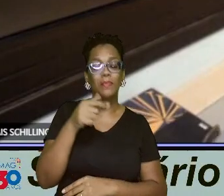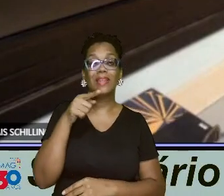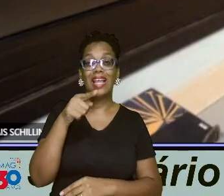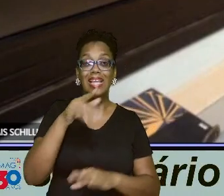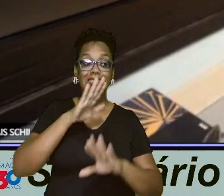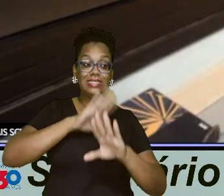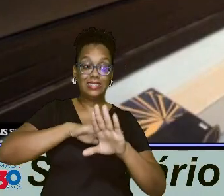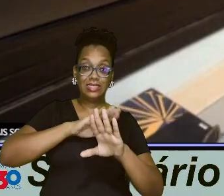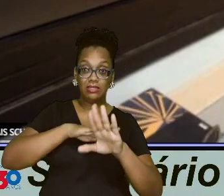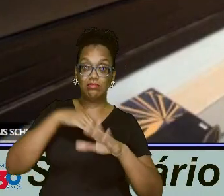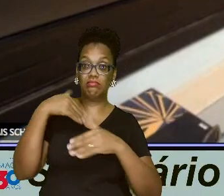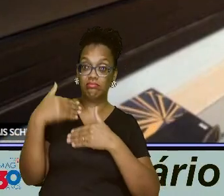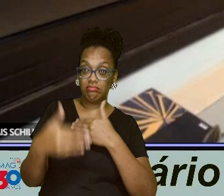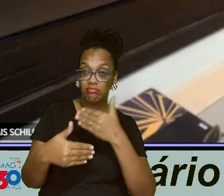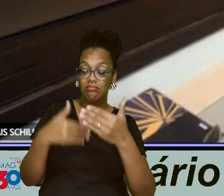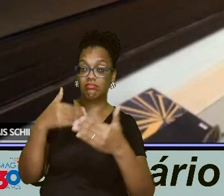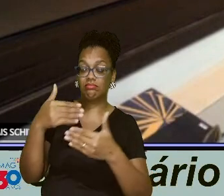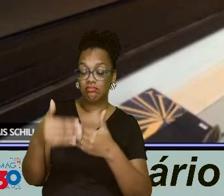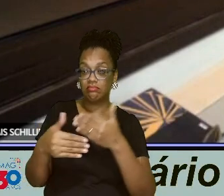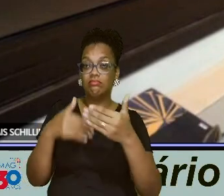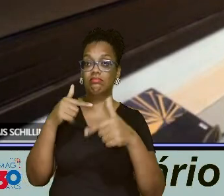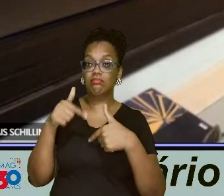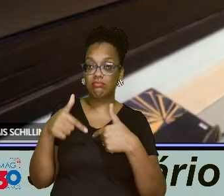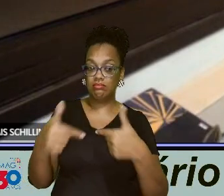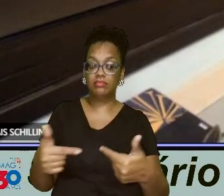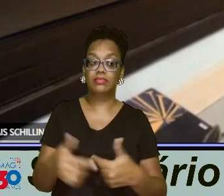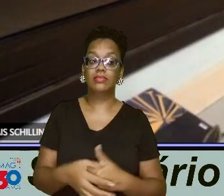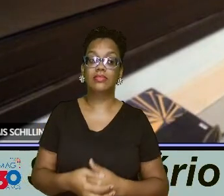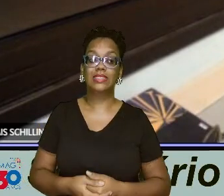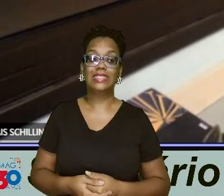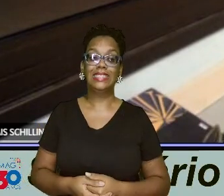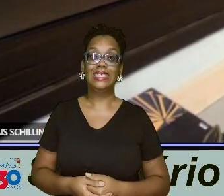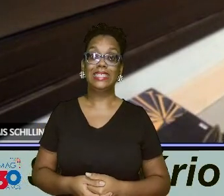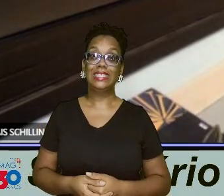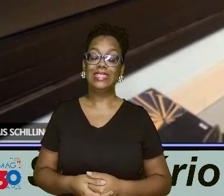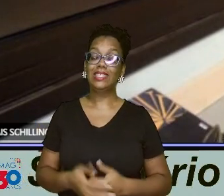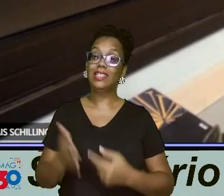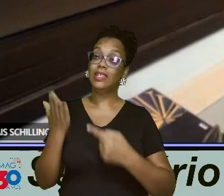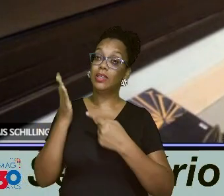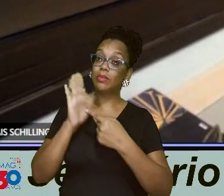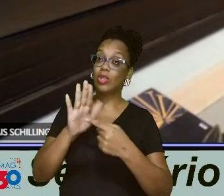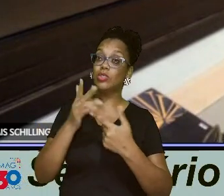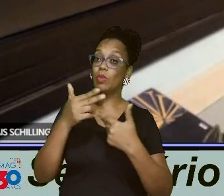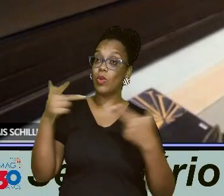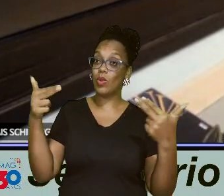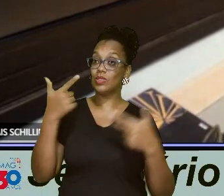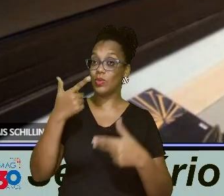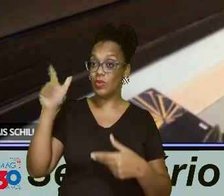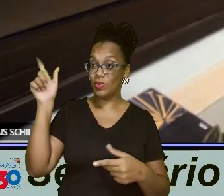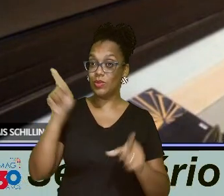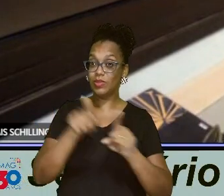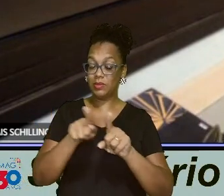precedente vem sendo aplicado e mostra uma outra coisa também.